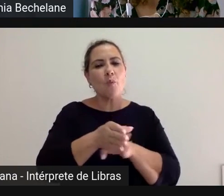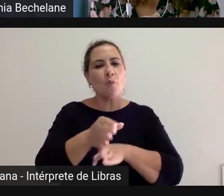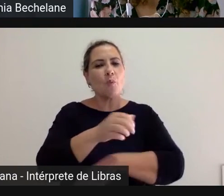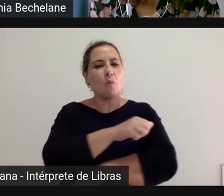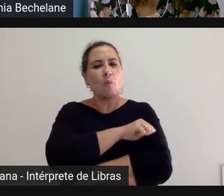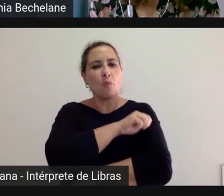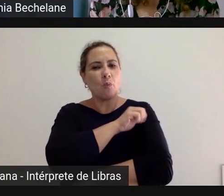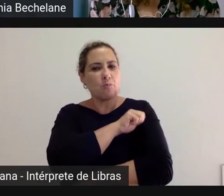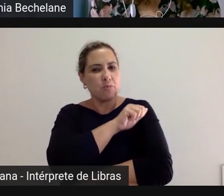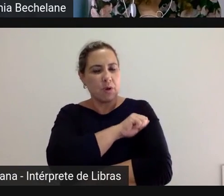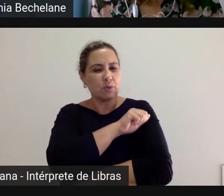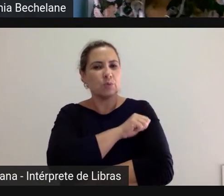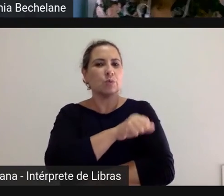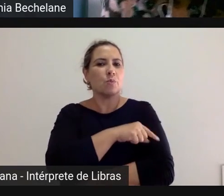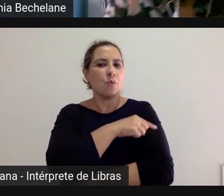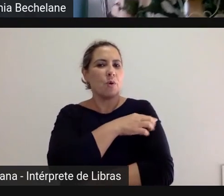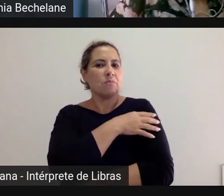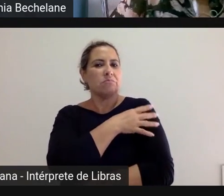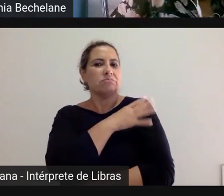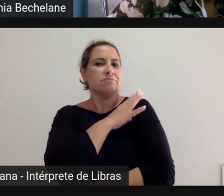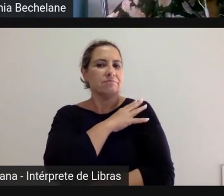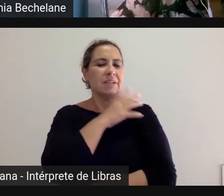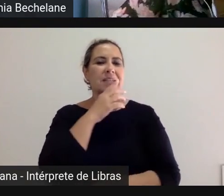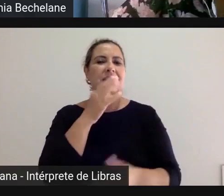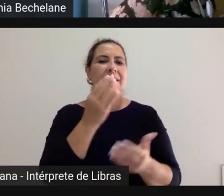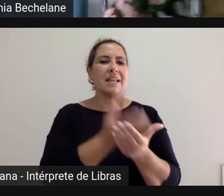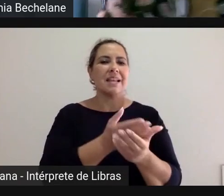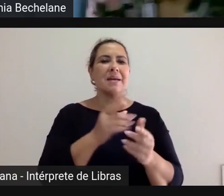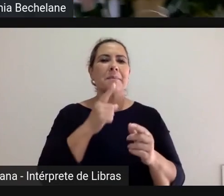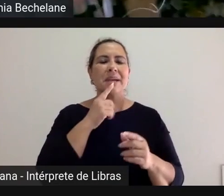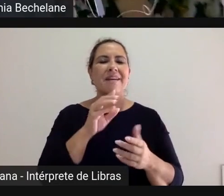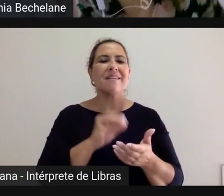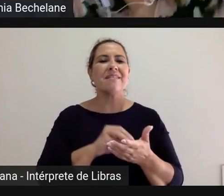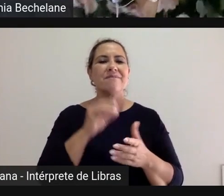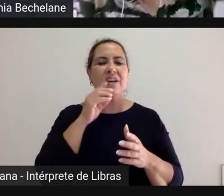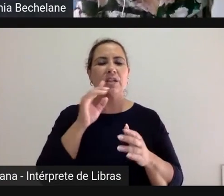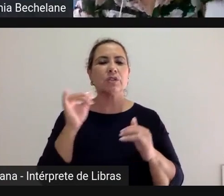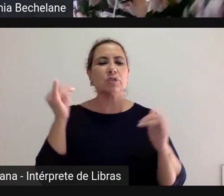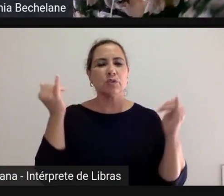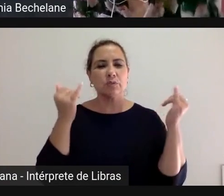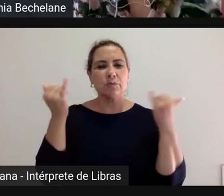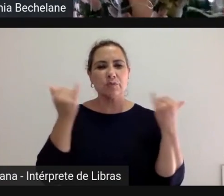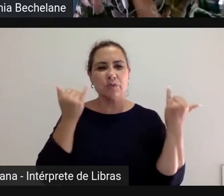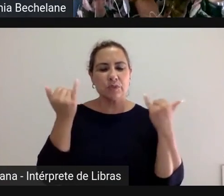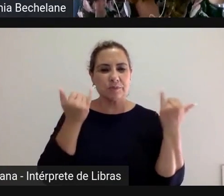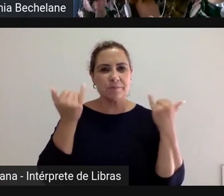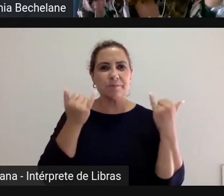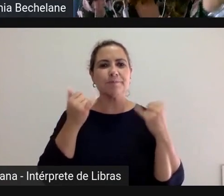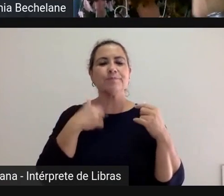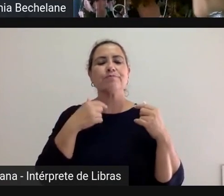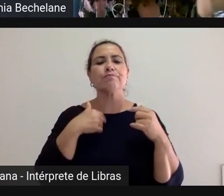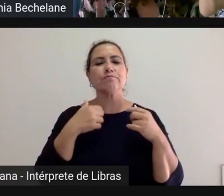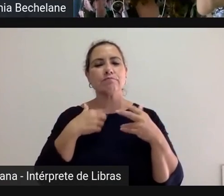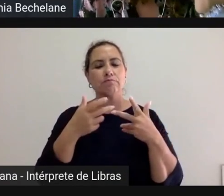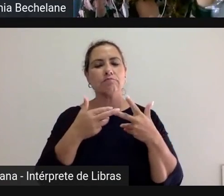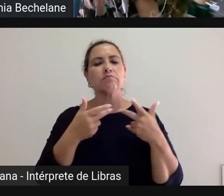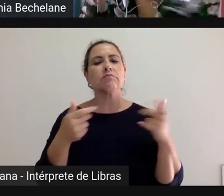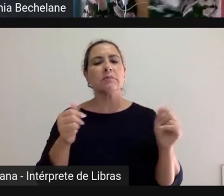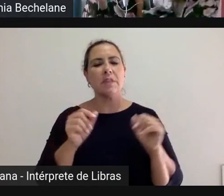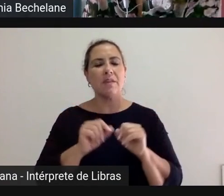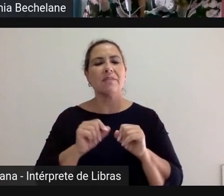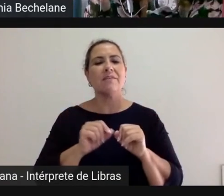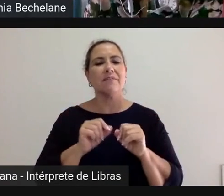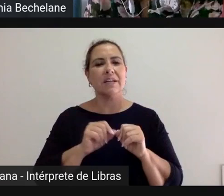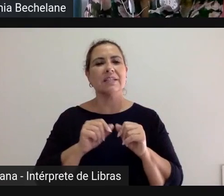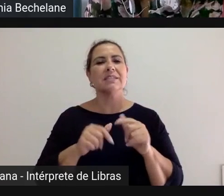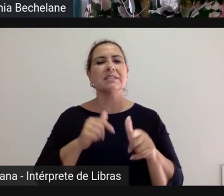os jovens, para o futuro, no combate à desinformação. A par disso, tem várias instituições que fazem